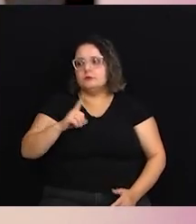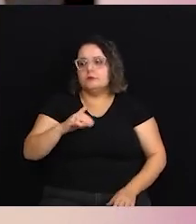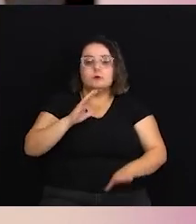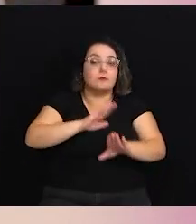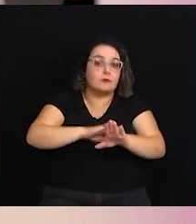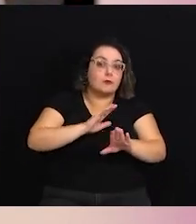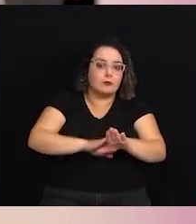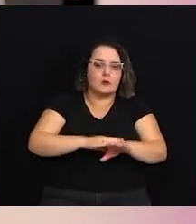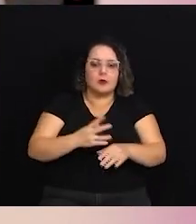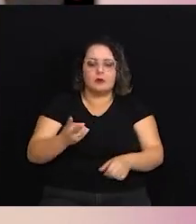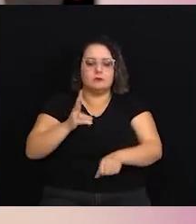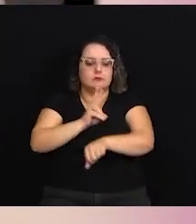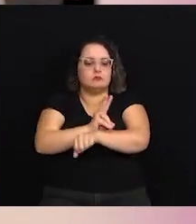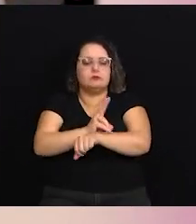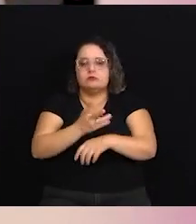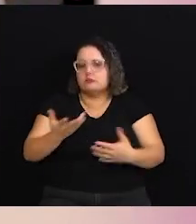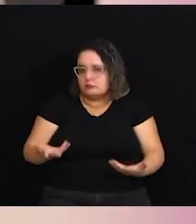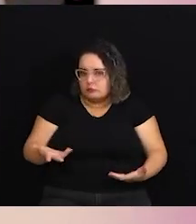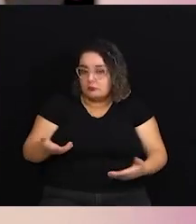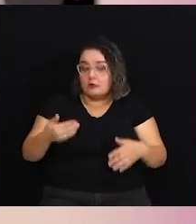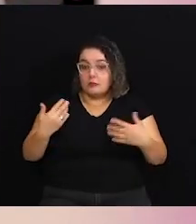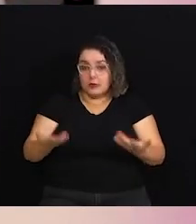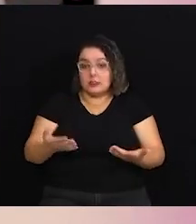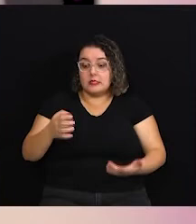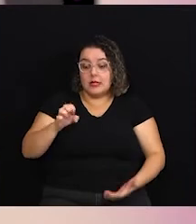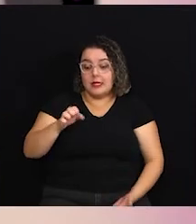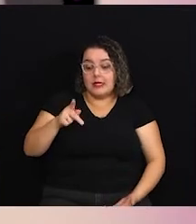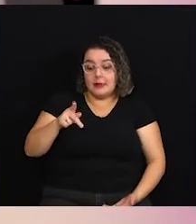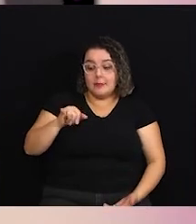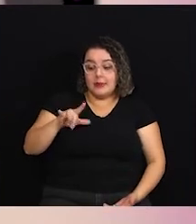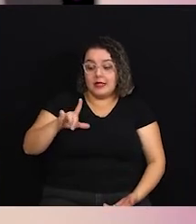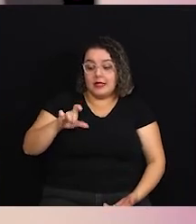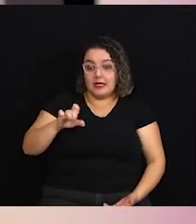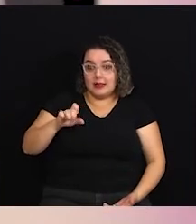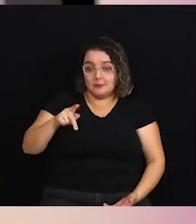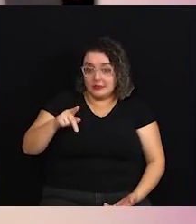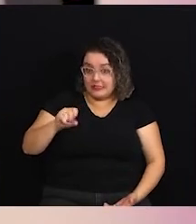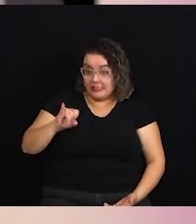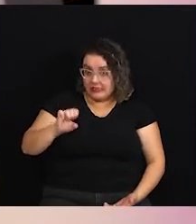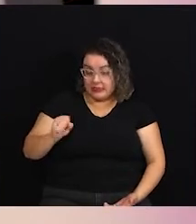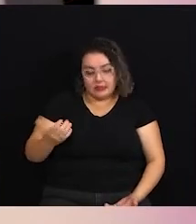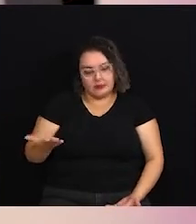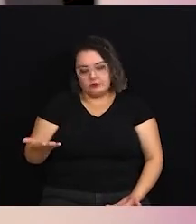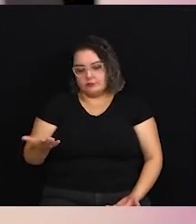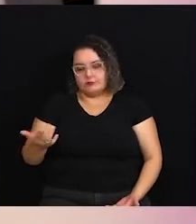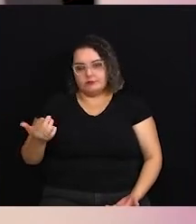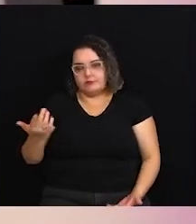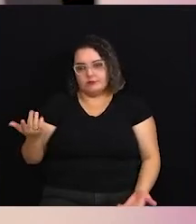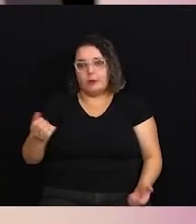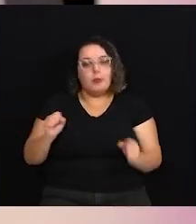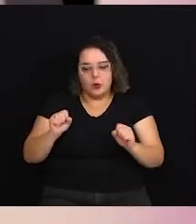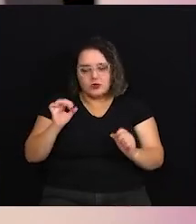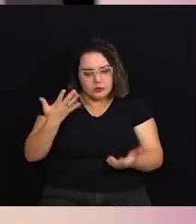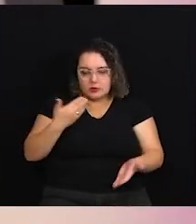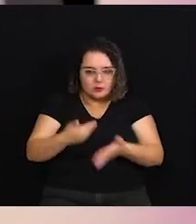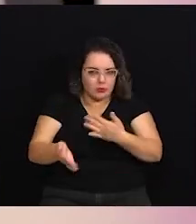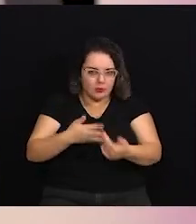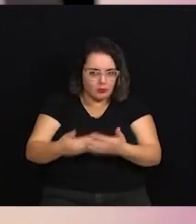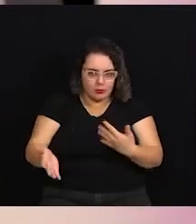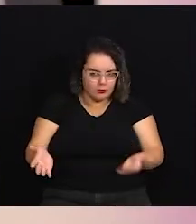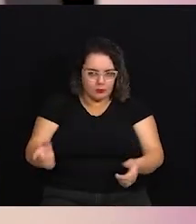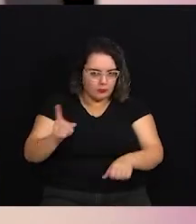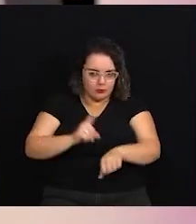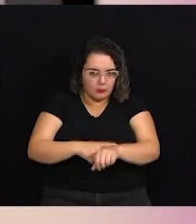dizer que a gente possa se proteger mas aí pretinha ela é imprevisível lá do nada pode vir